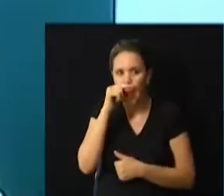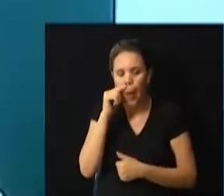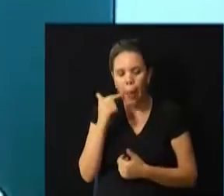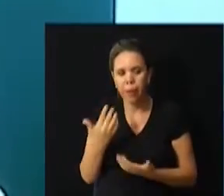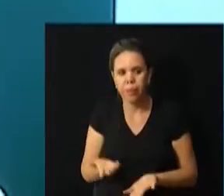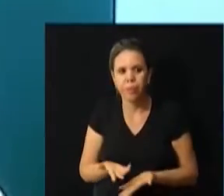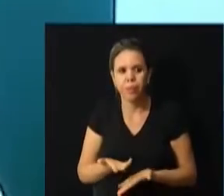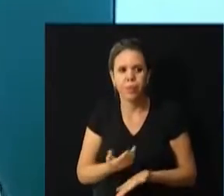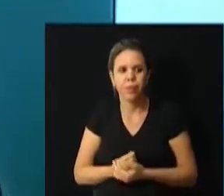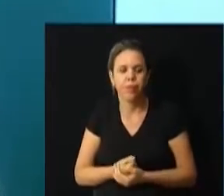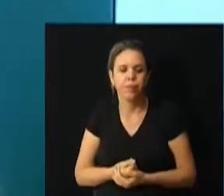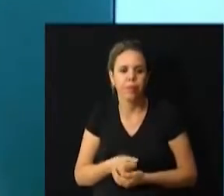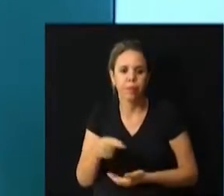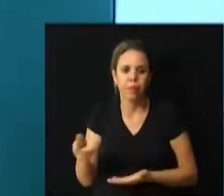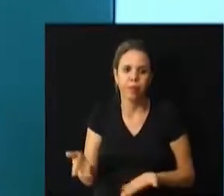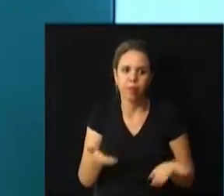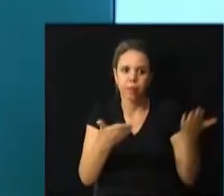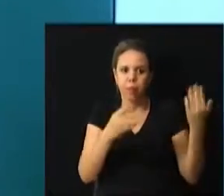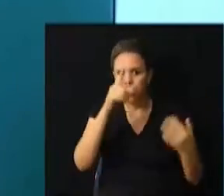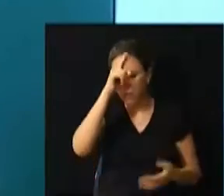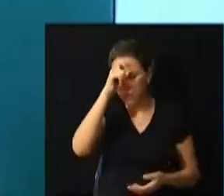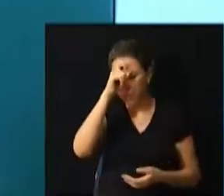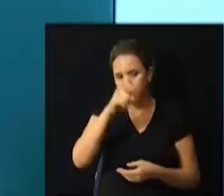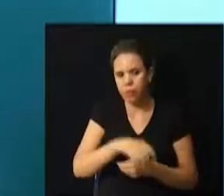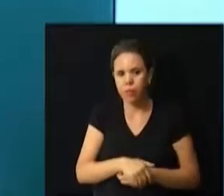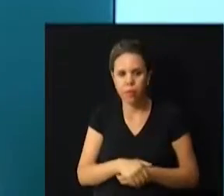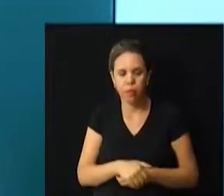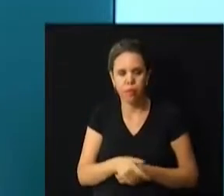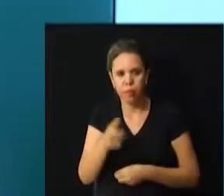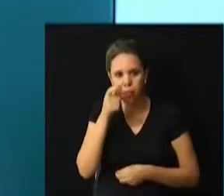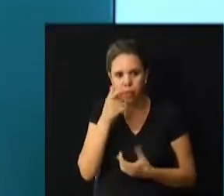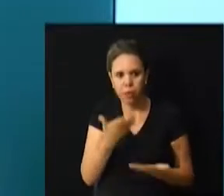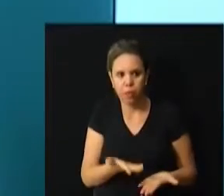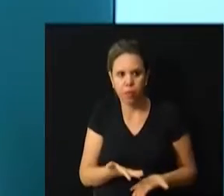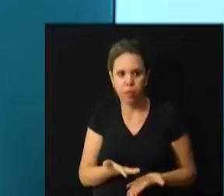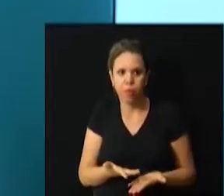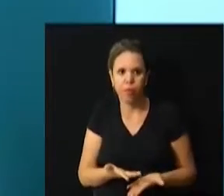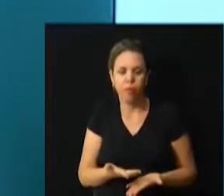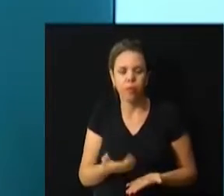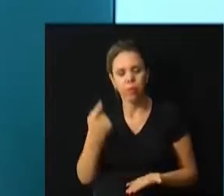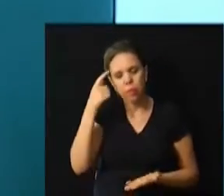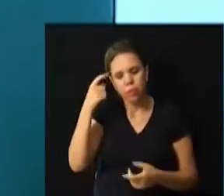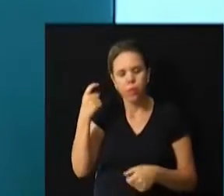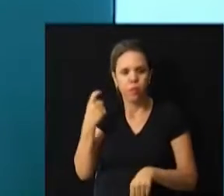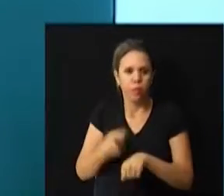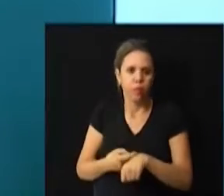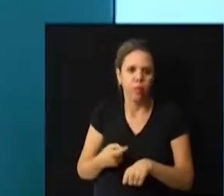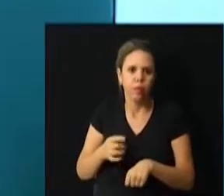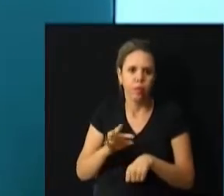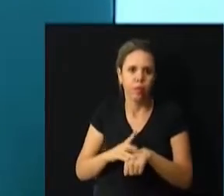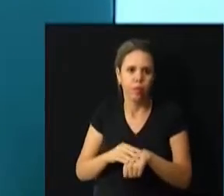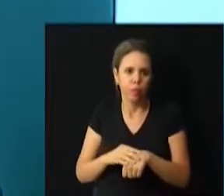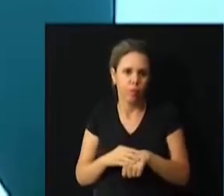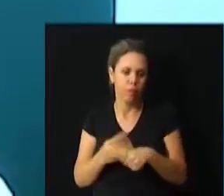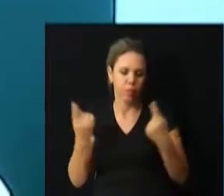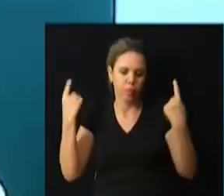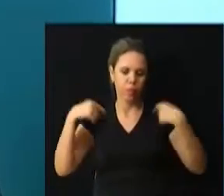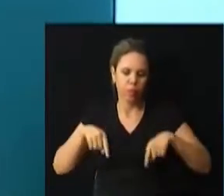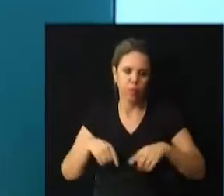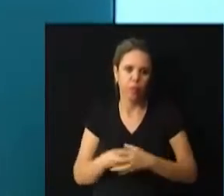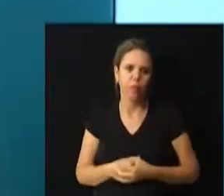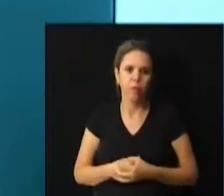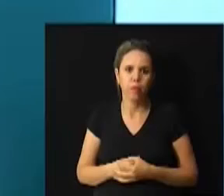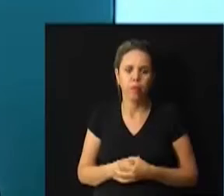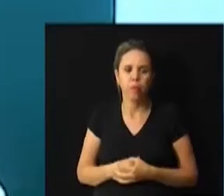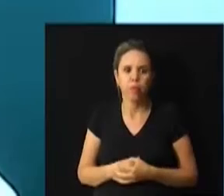tranquilo, né? Mesmo assim, você leva para o hospital para ver se, além de bater a cabecinha, bateu um membro, bateu o